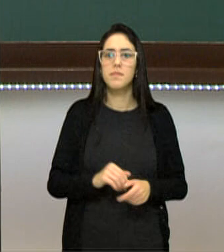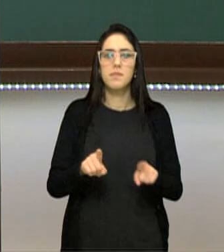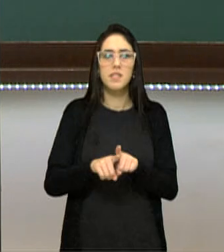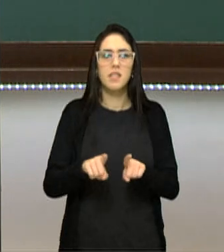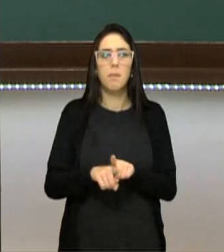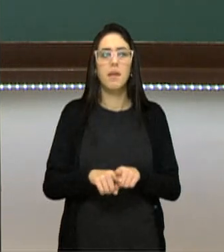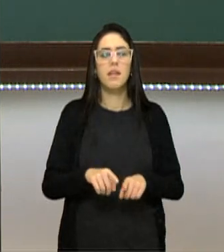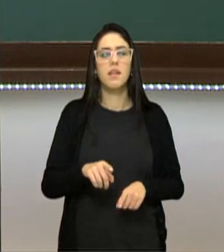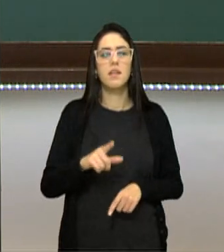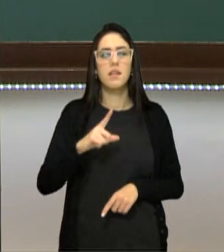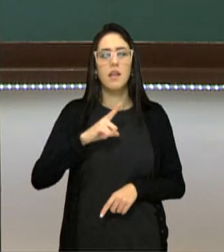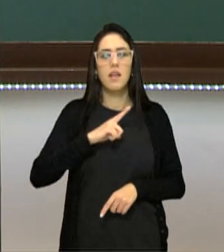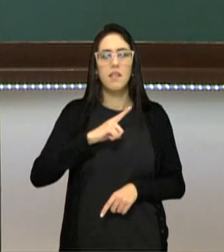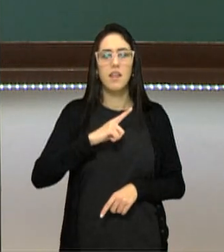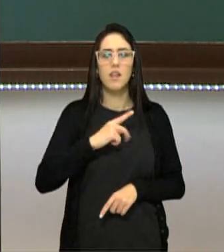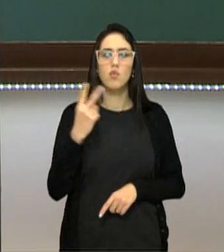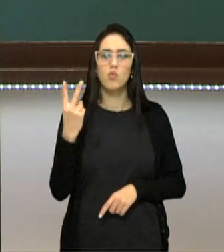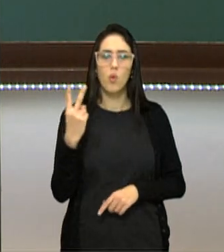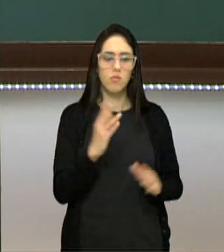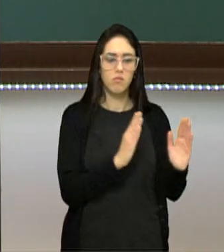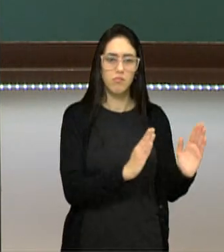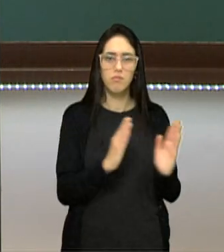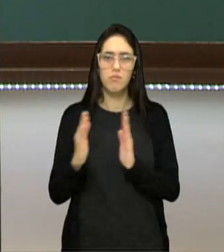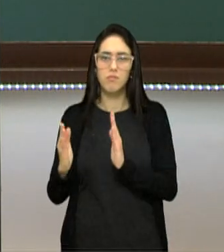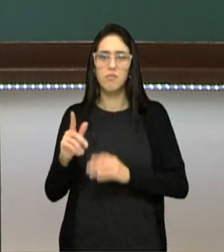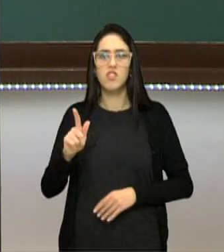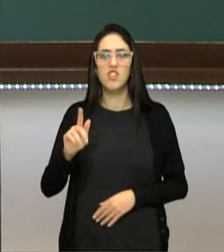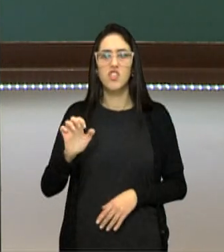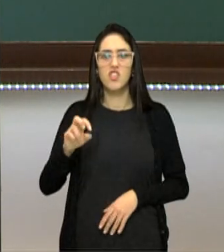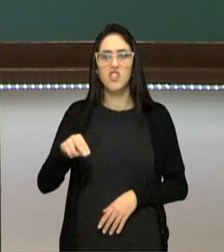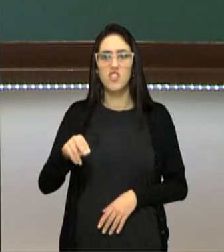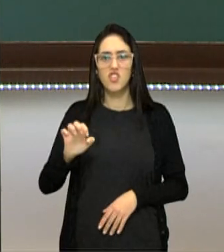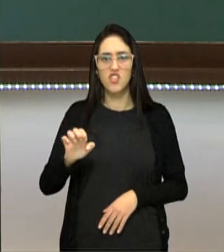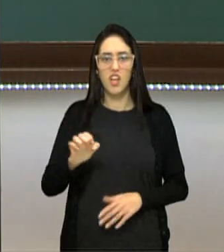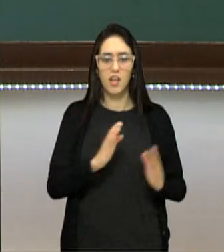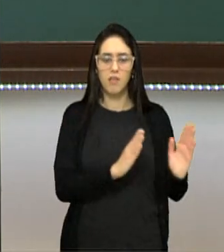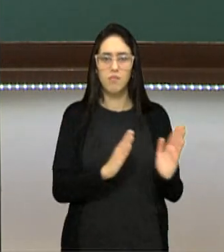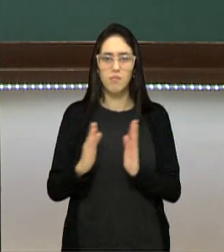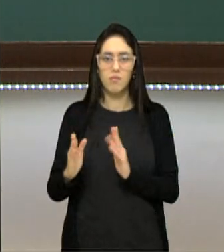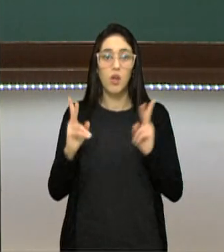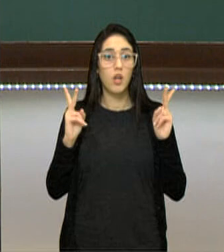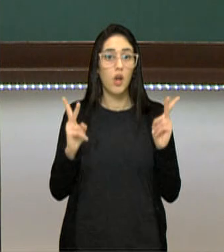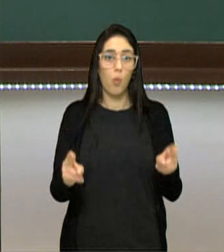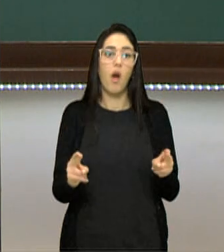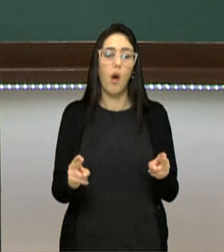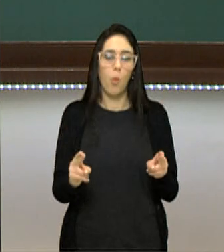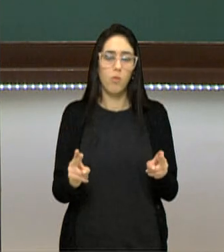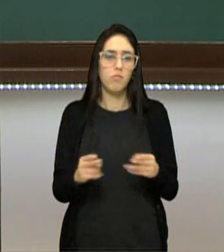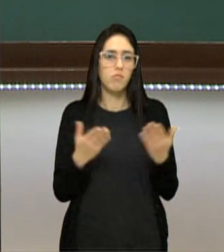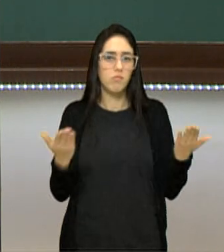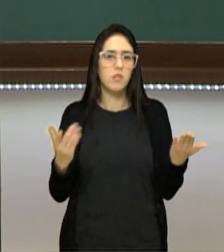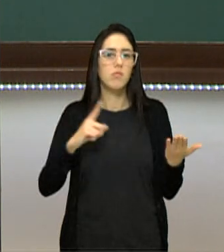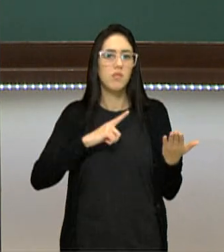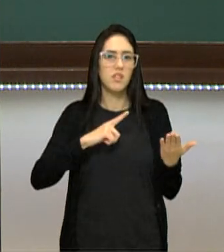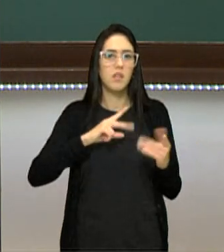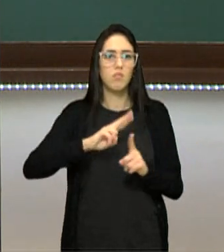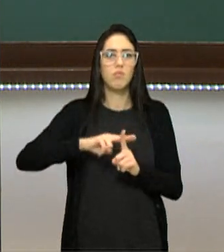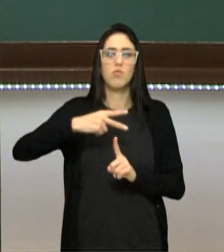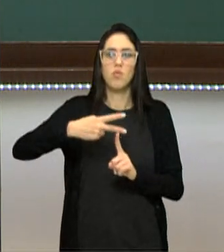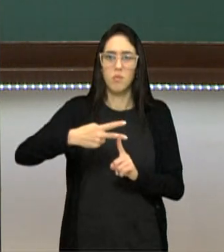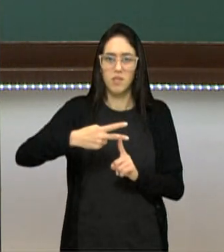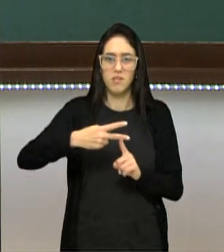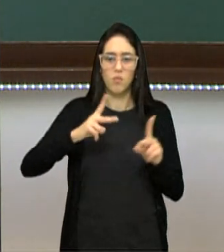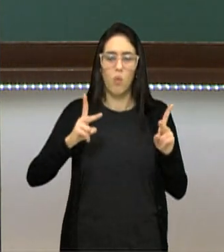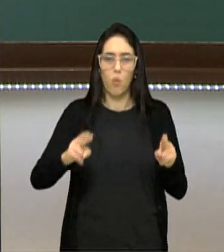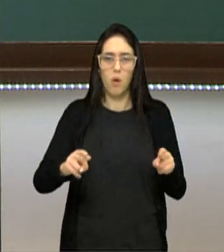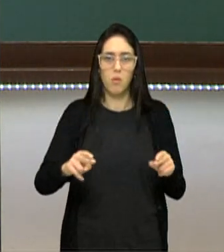BC, BC, 2 trechos de genes, né, de sequências gênicas iguais, ou seja, houve uma duplicação nisso.